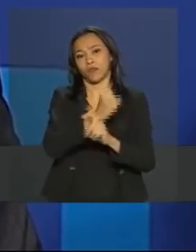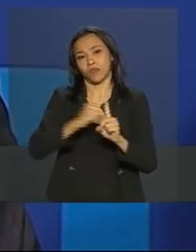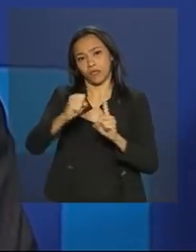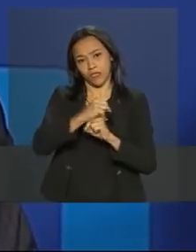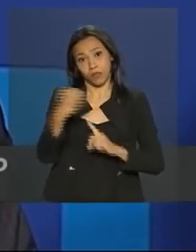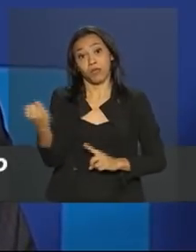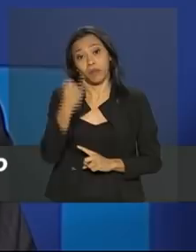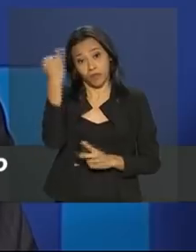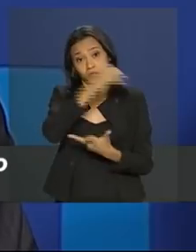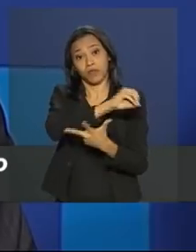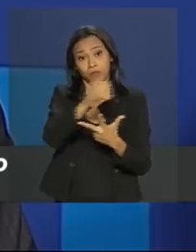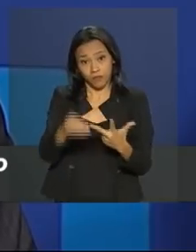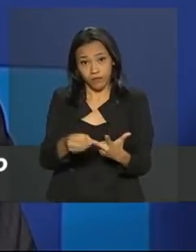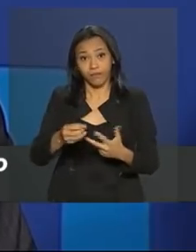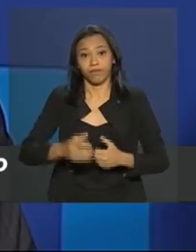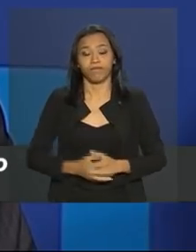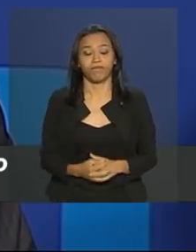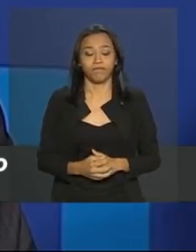tem